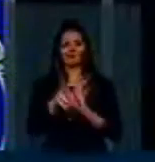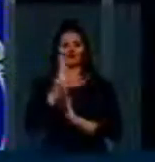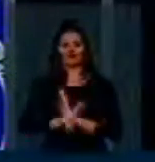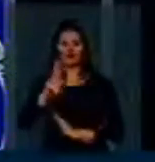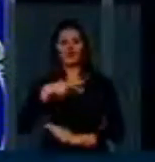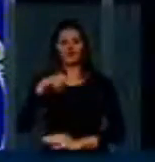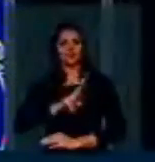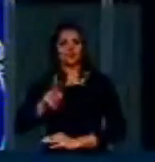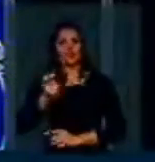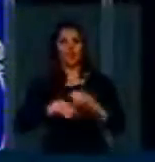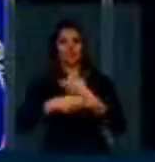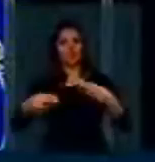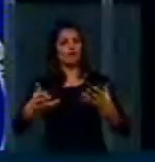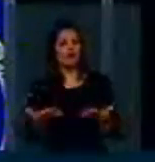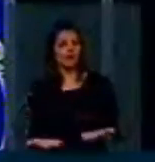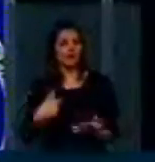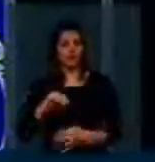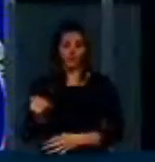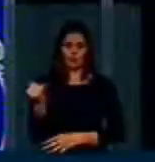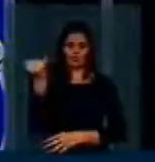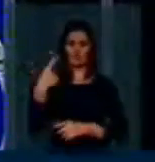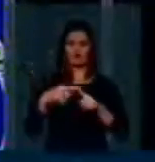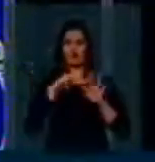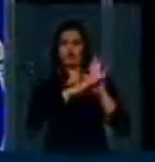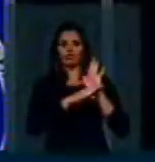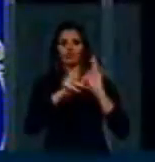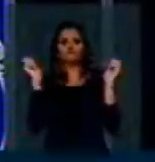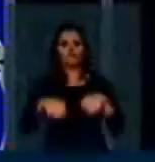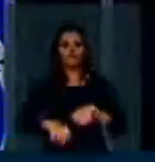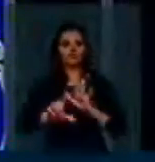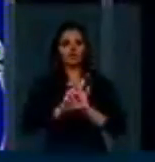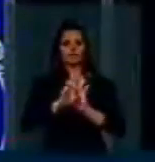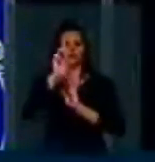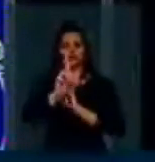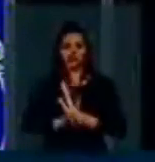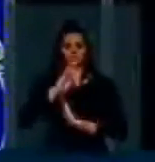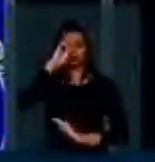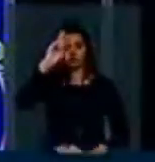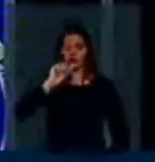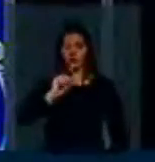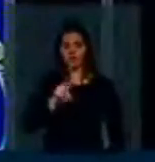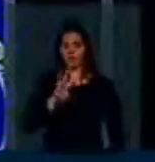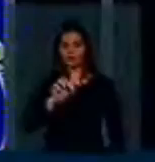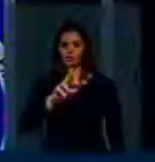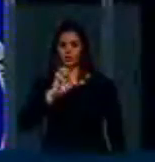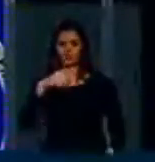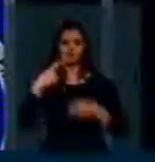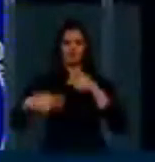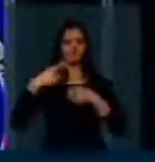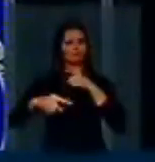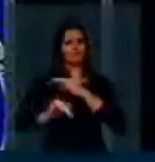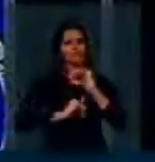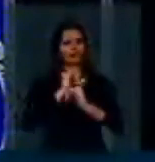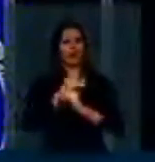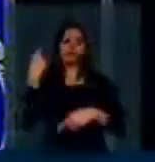fins comerciais, esse tipo de conteúdo ele é permitido pela lei de direito autoral atual. E eles estão sendo censurados na internet. O